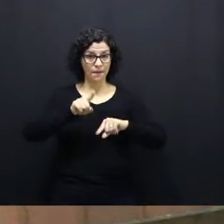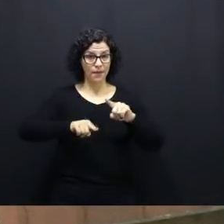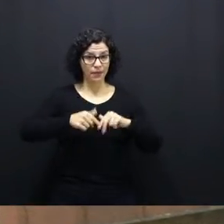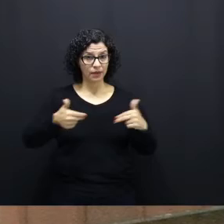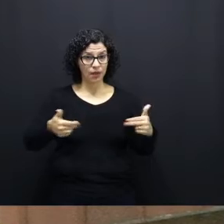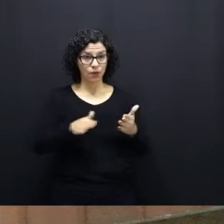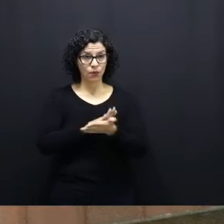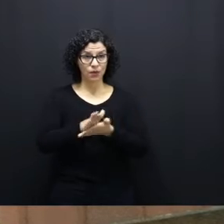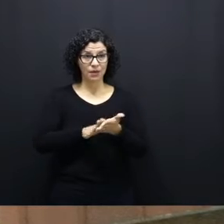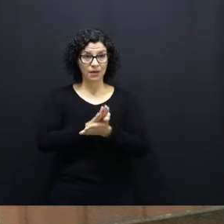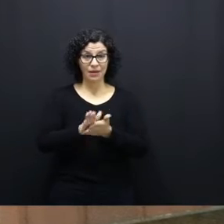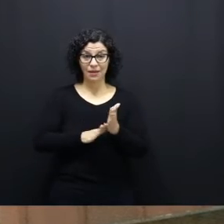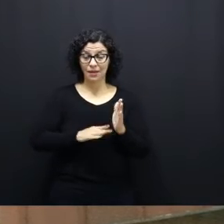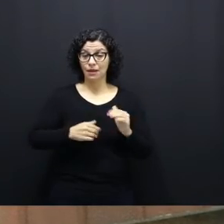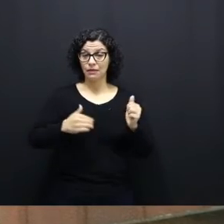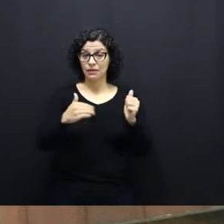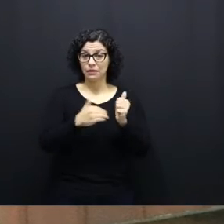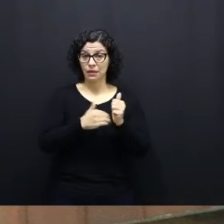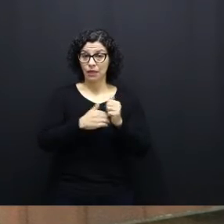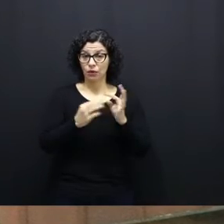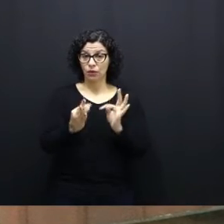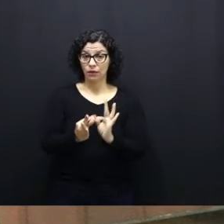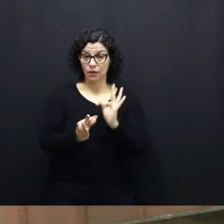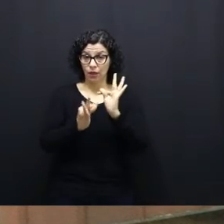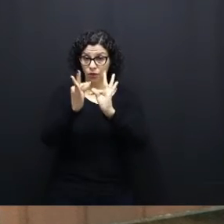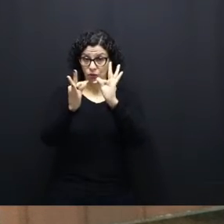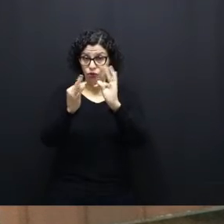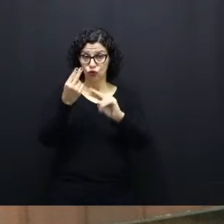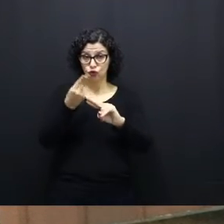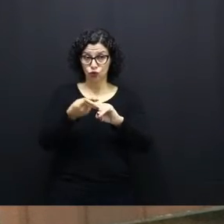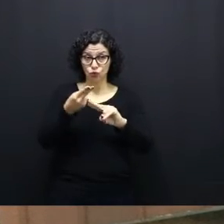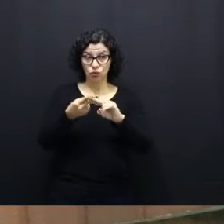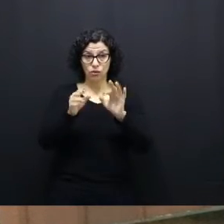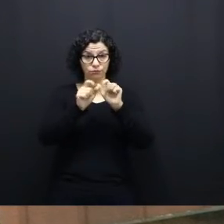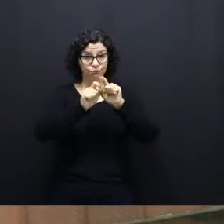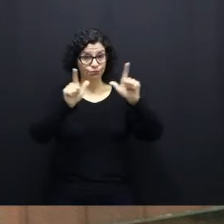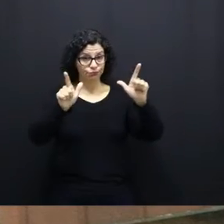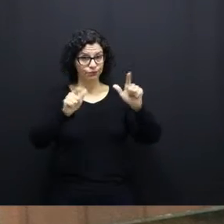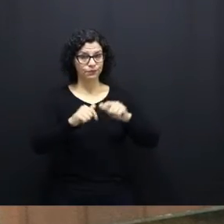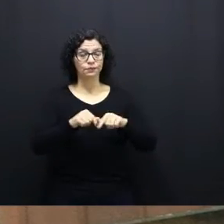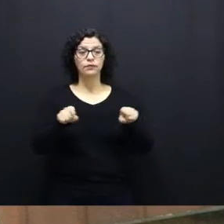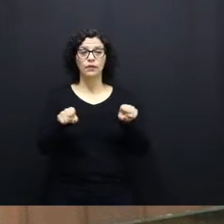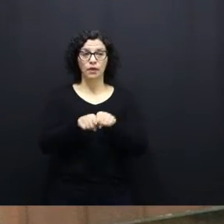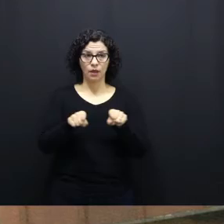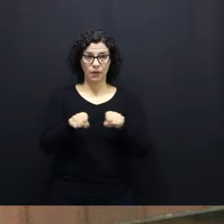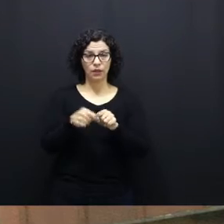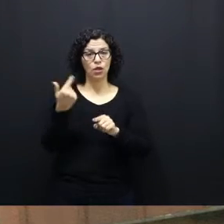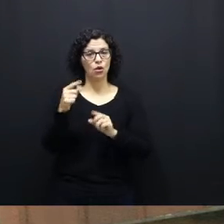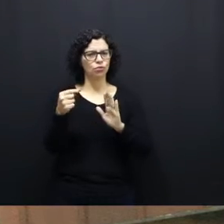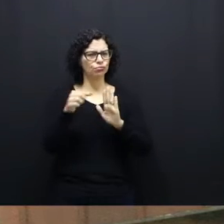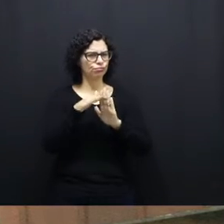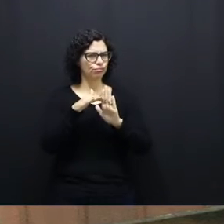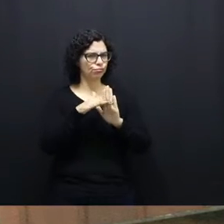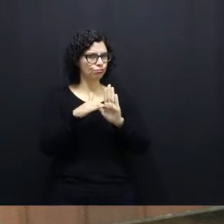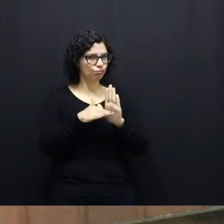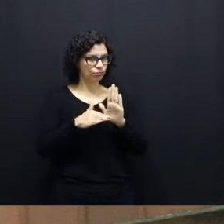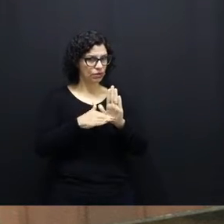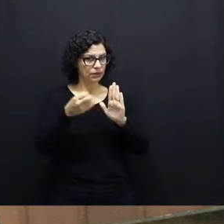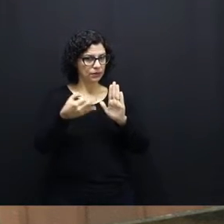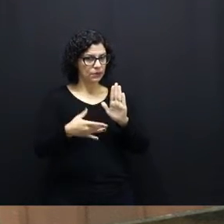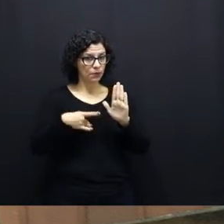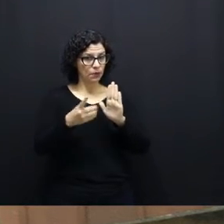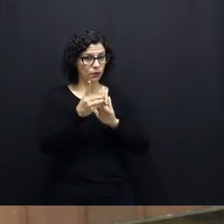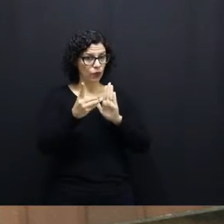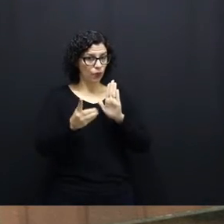material de acesso restrito da tecnologia que venha ser disponível também temos outros itens aqui e vai